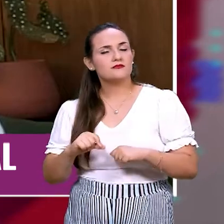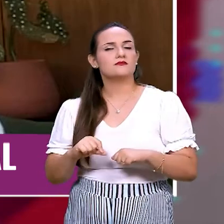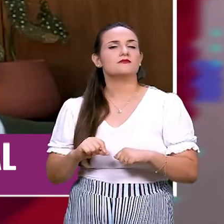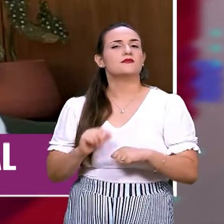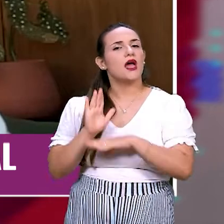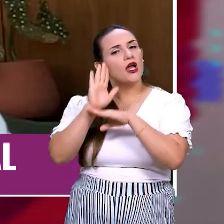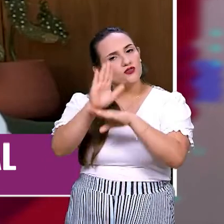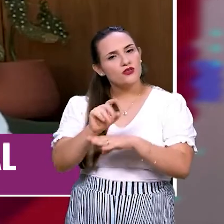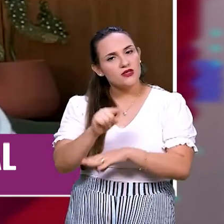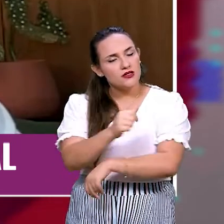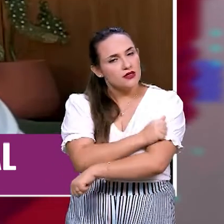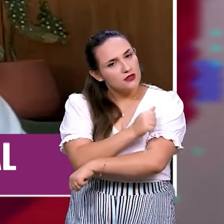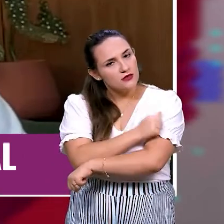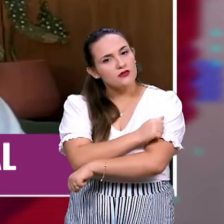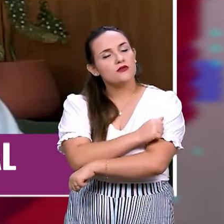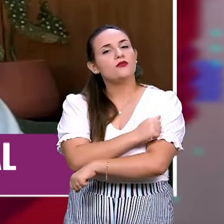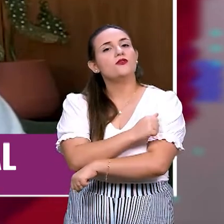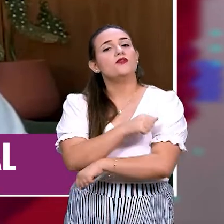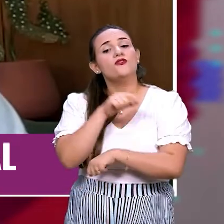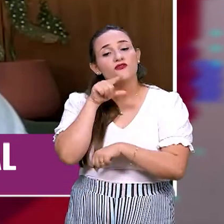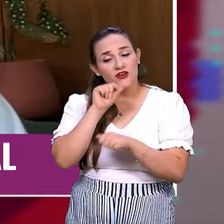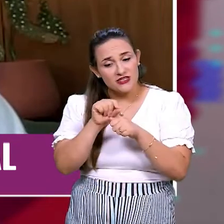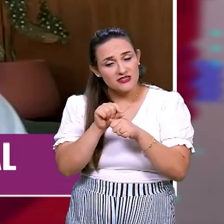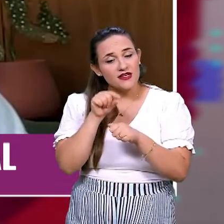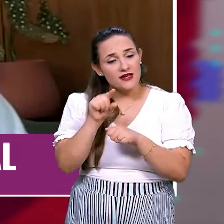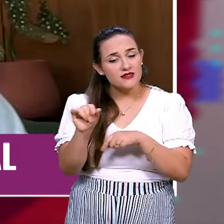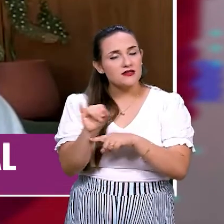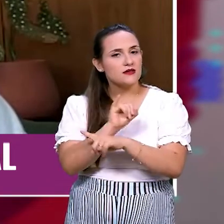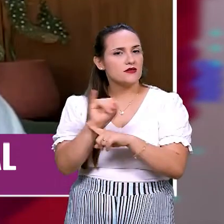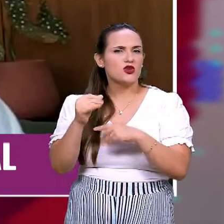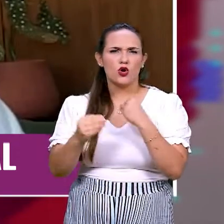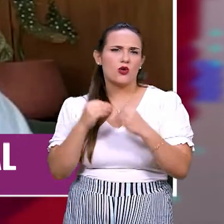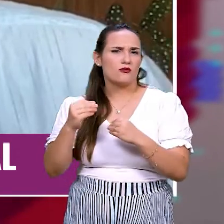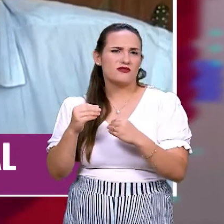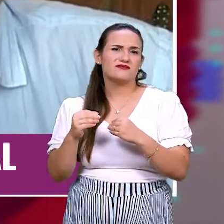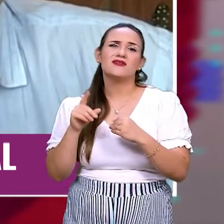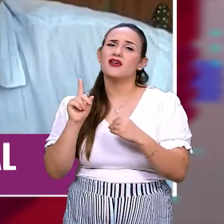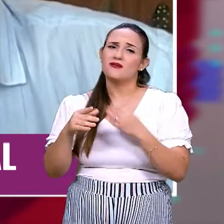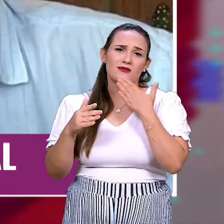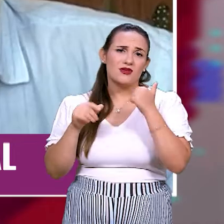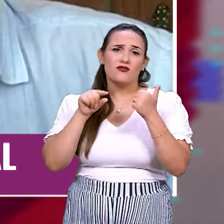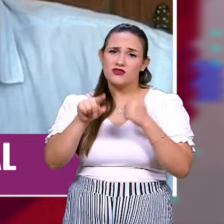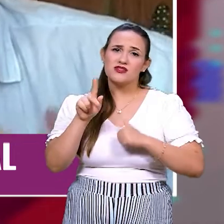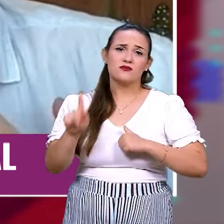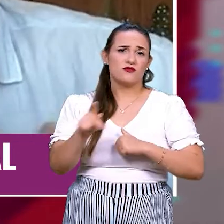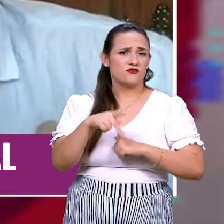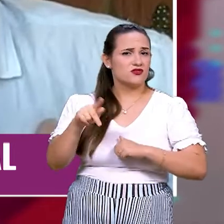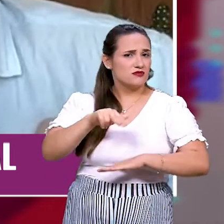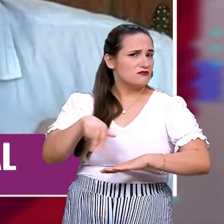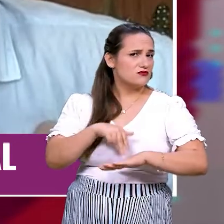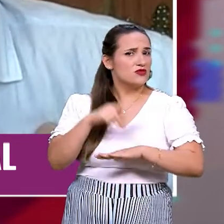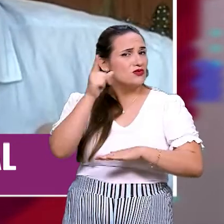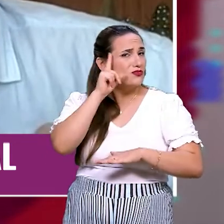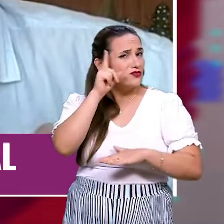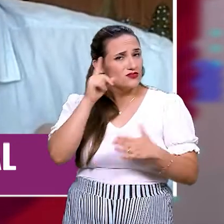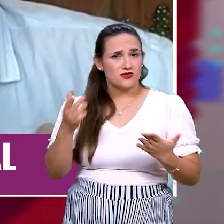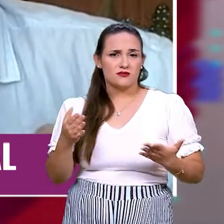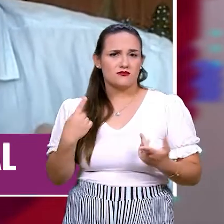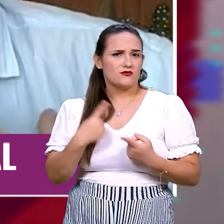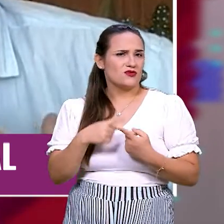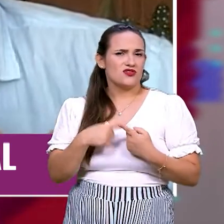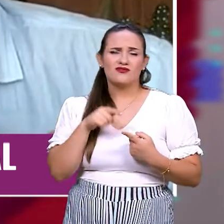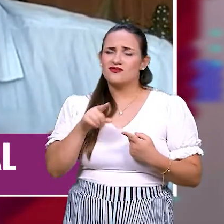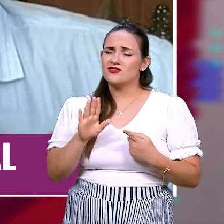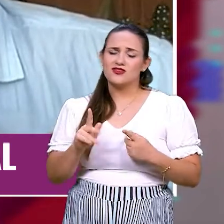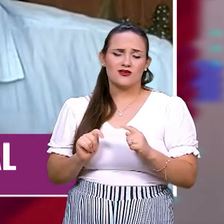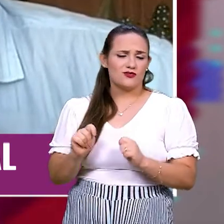precisa fornecer isso para os nossos alunos. E fornecer isso para os nossos alunos é melhorar o teu trabalho, professor. É